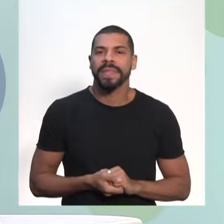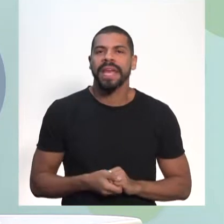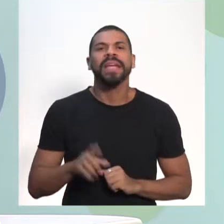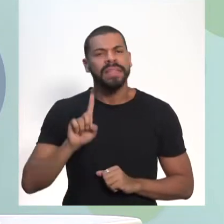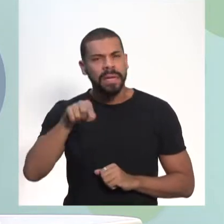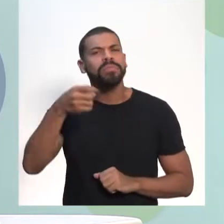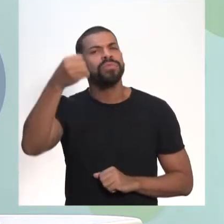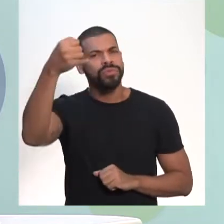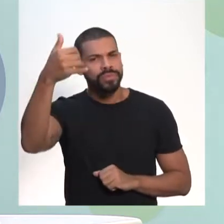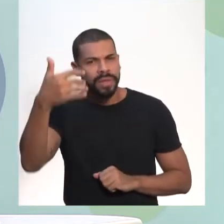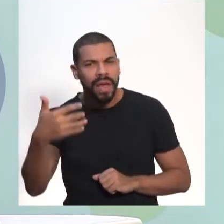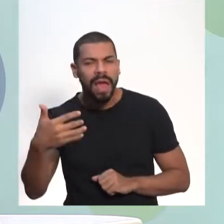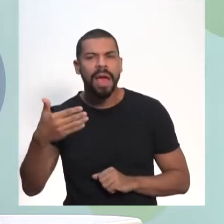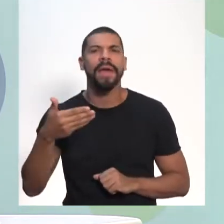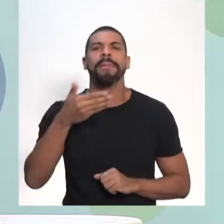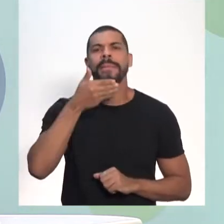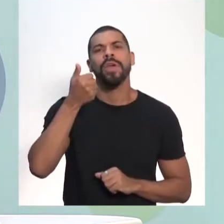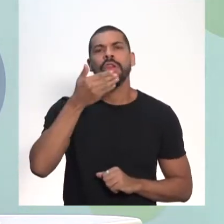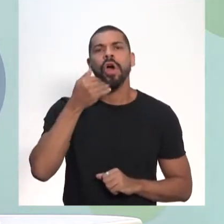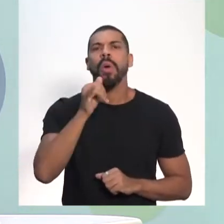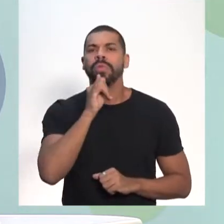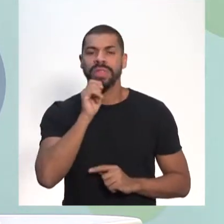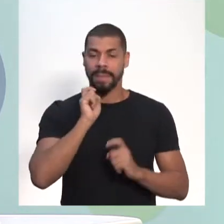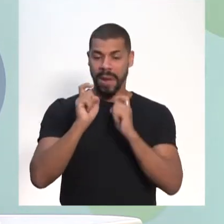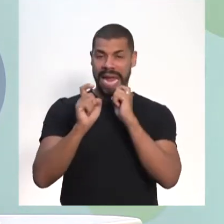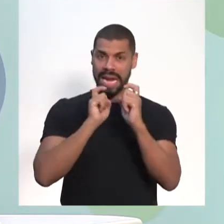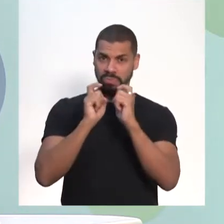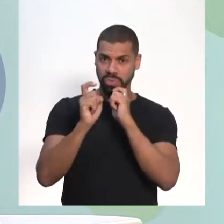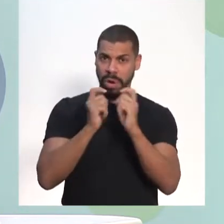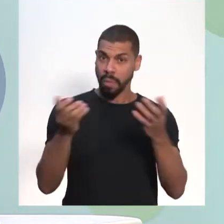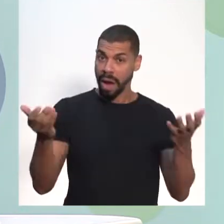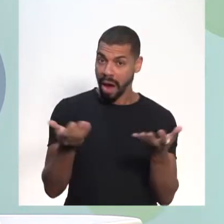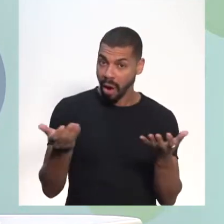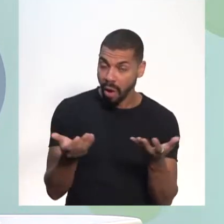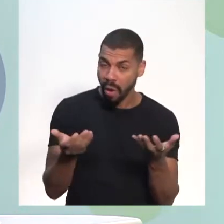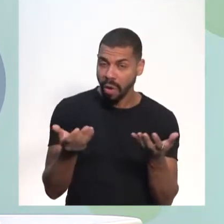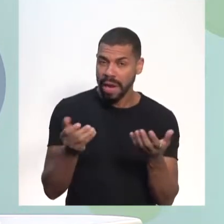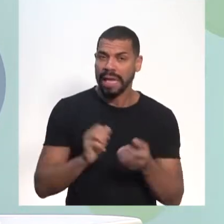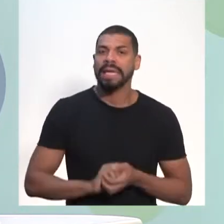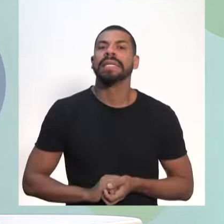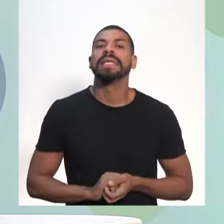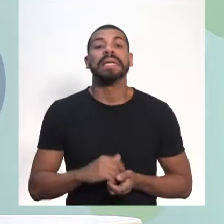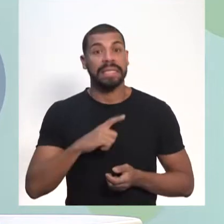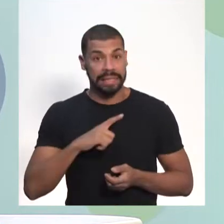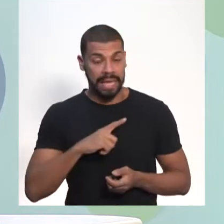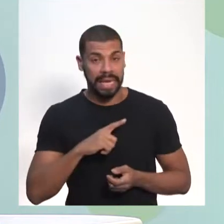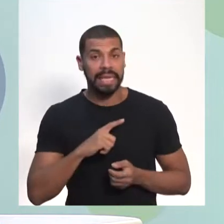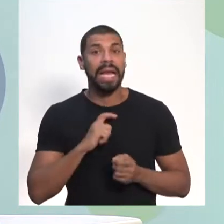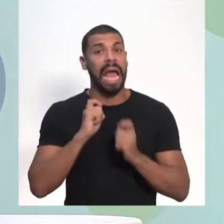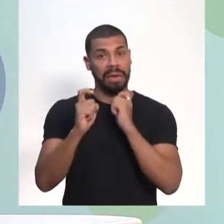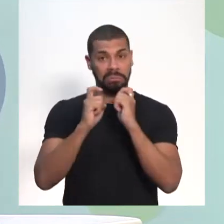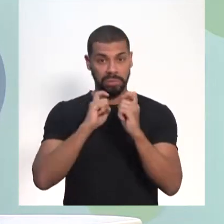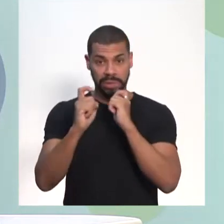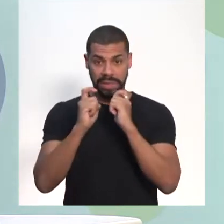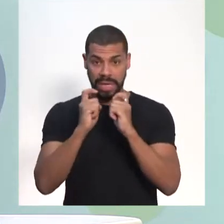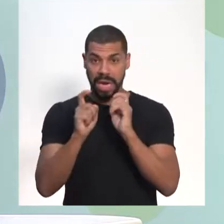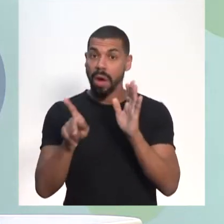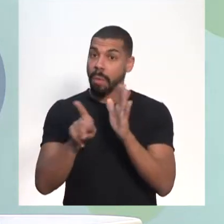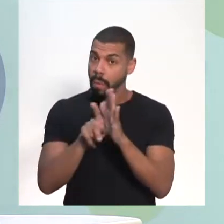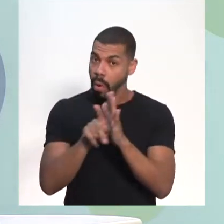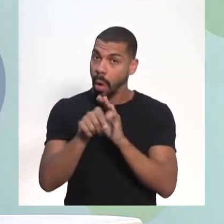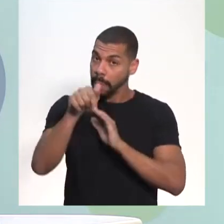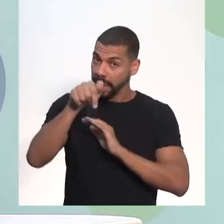mais sobre isso, mas a ATPC, nesse período de isolamento, nós temos ATPCs que são organizadas pela